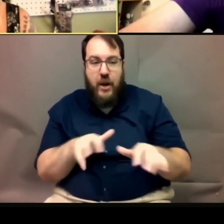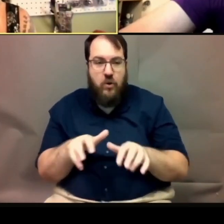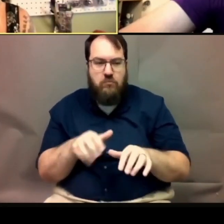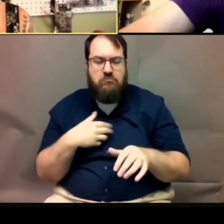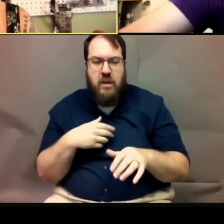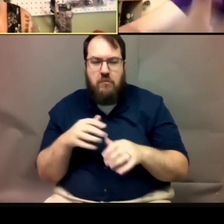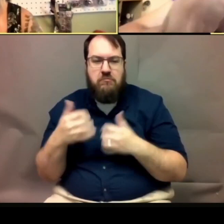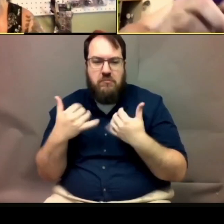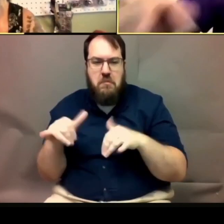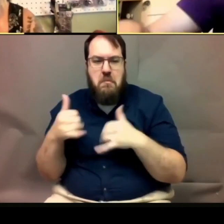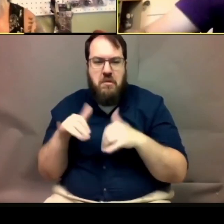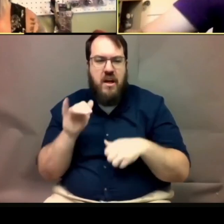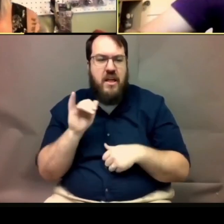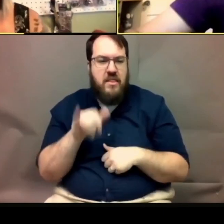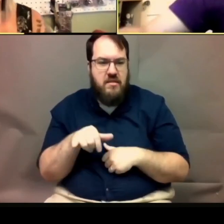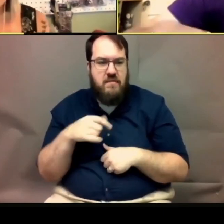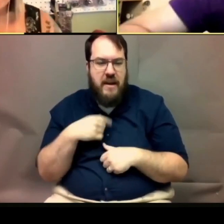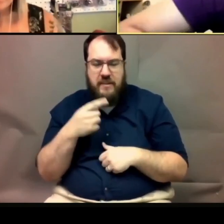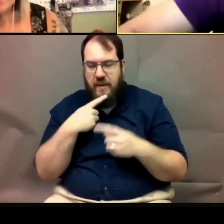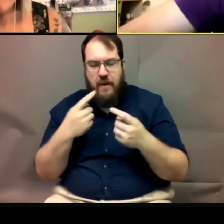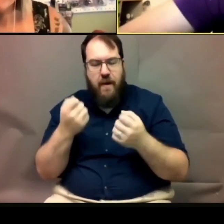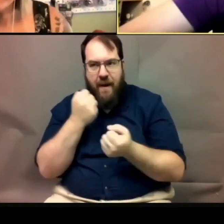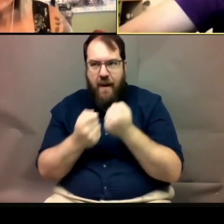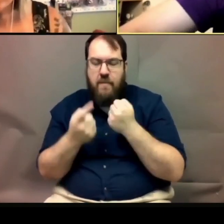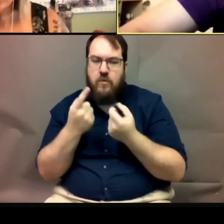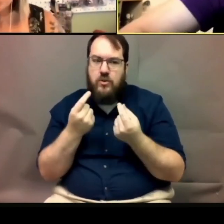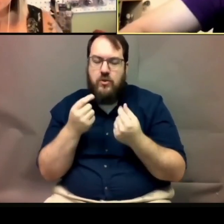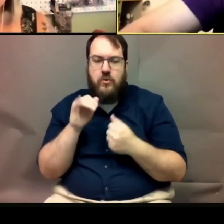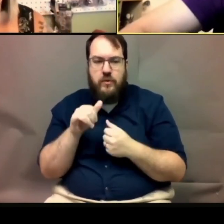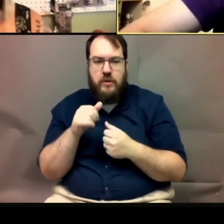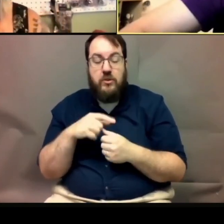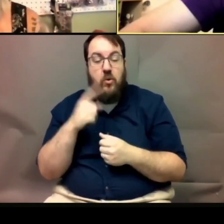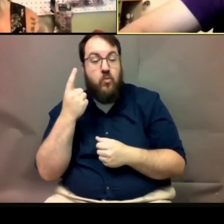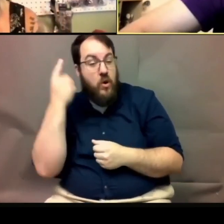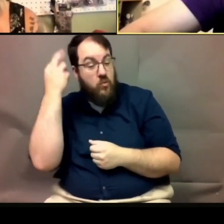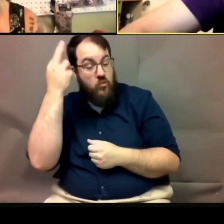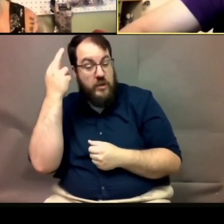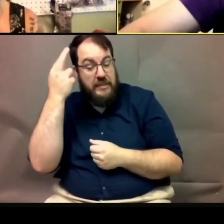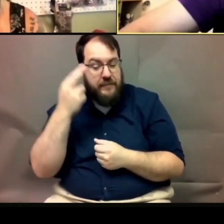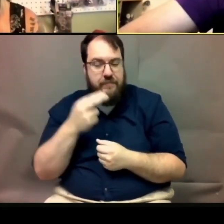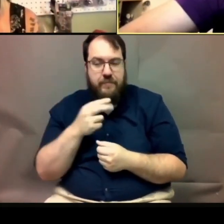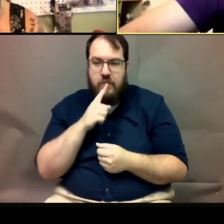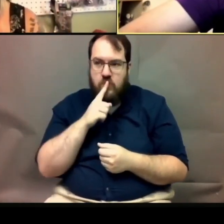iniciantes eu começaria aos usuários iniciantes eu começaria com o piano